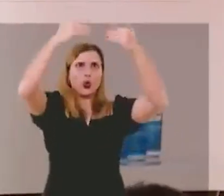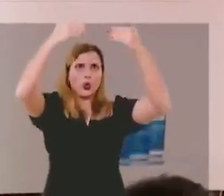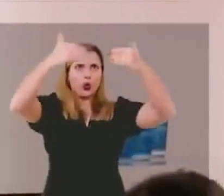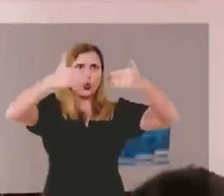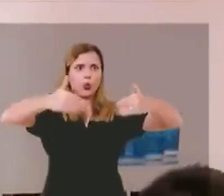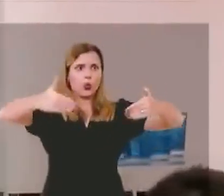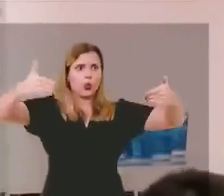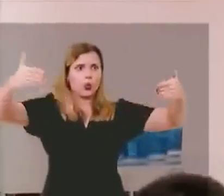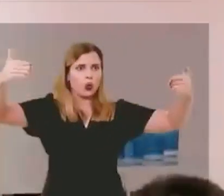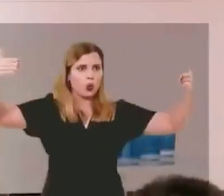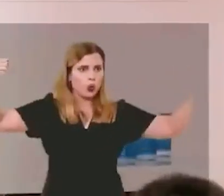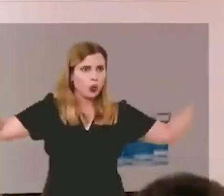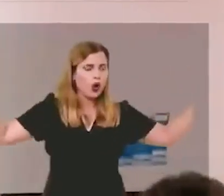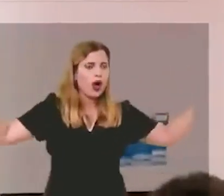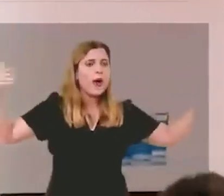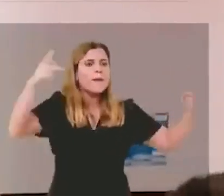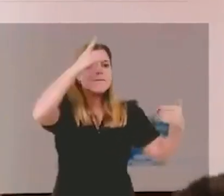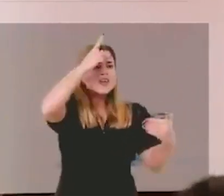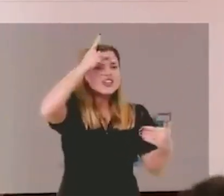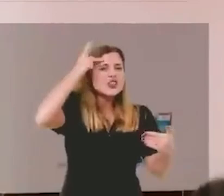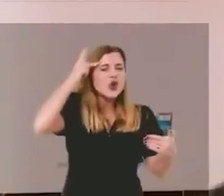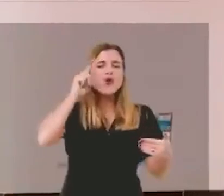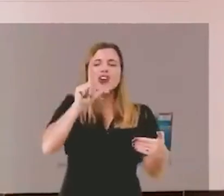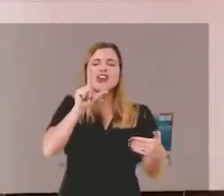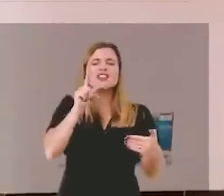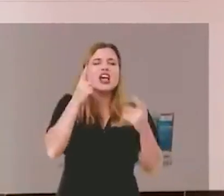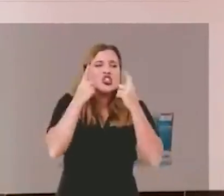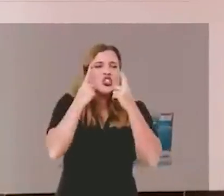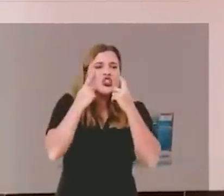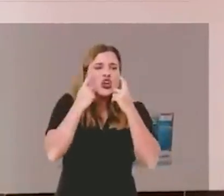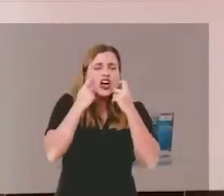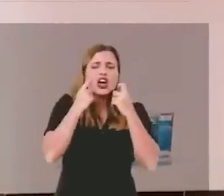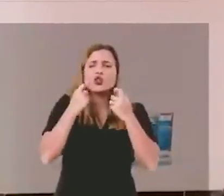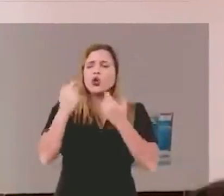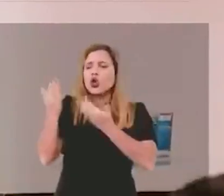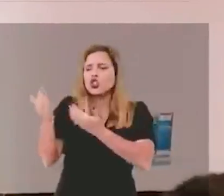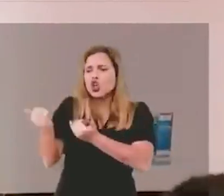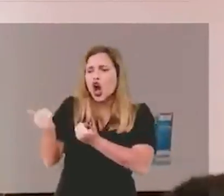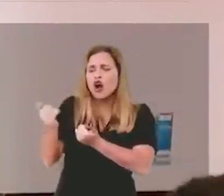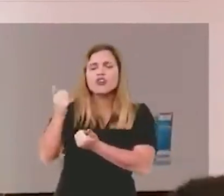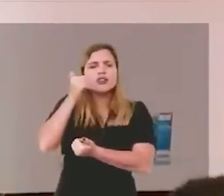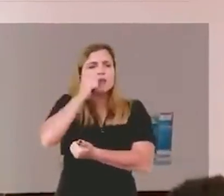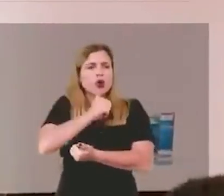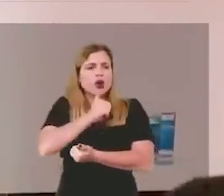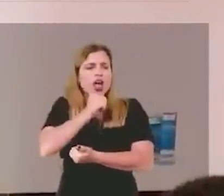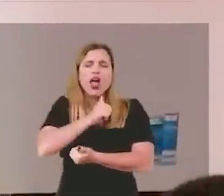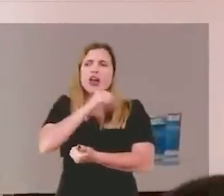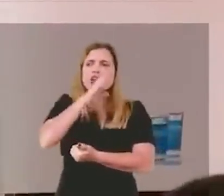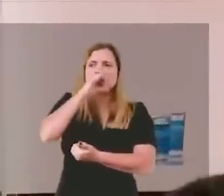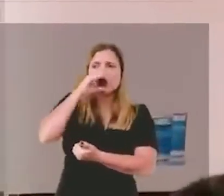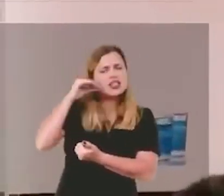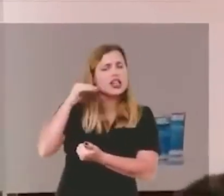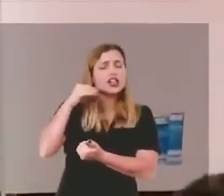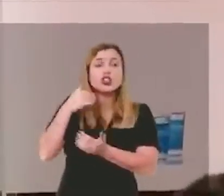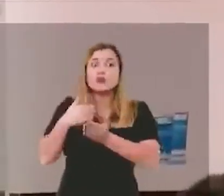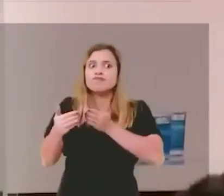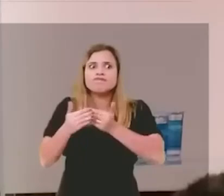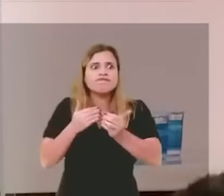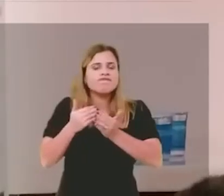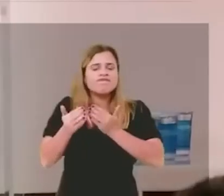Você chega lá, você vê crianças, adolescentes, jovens, homens, mulheres, idosos,